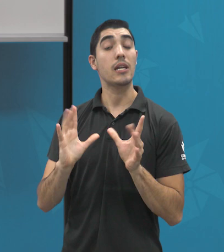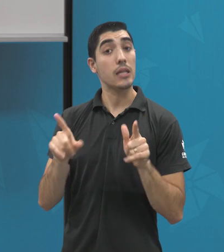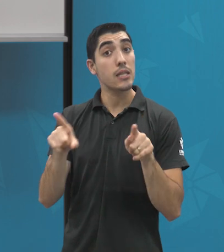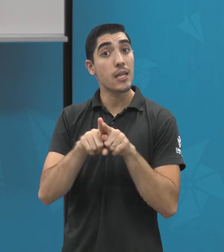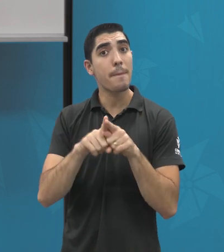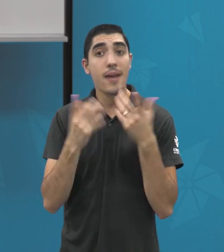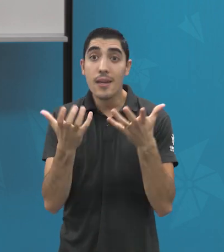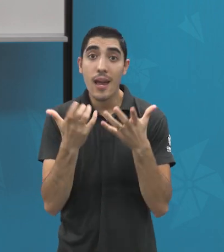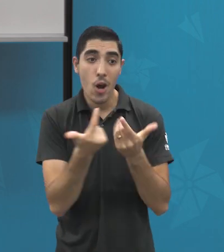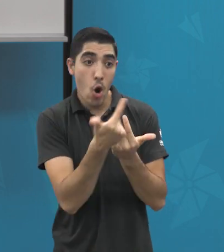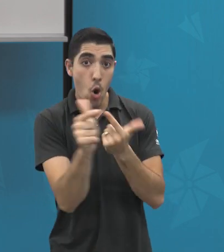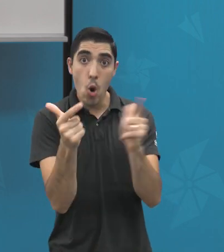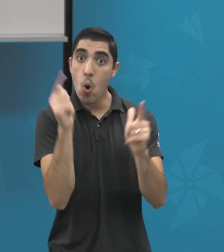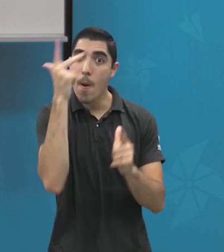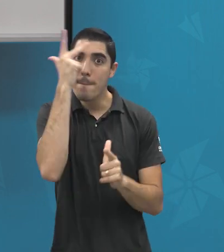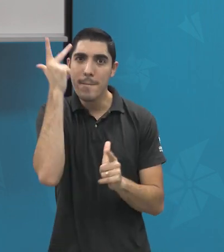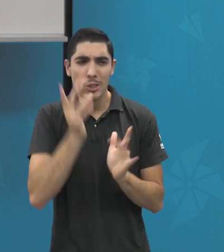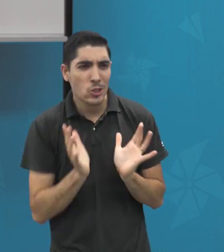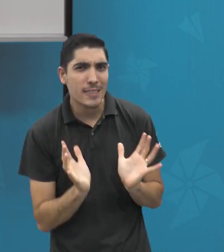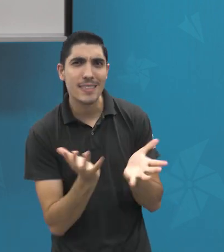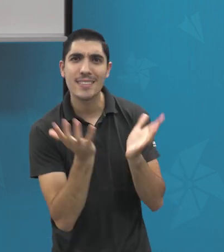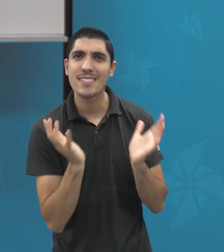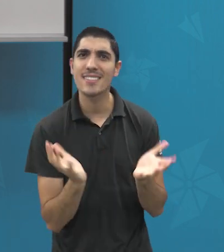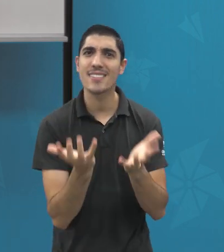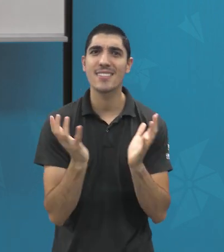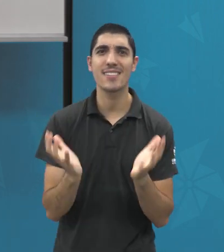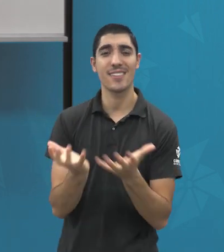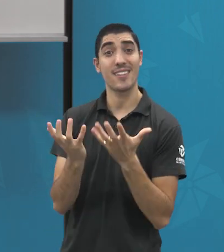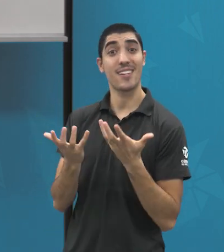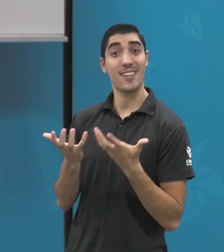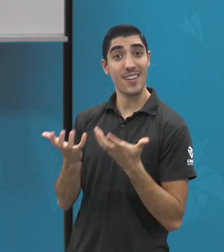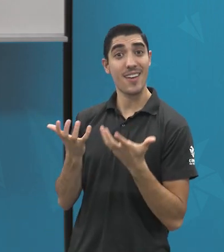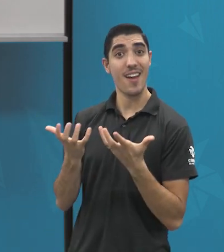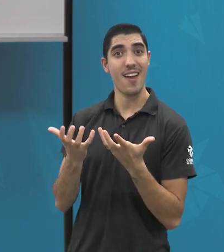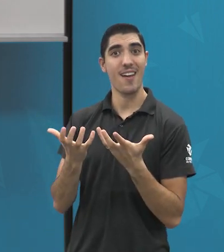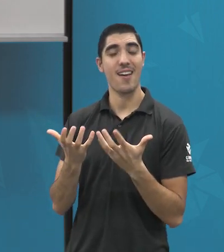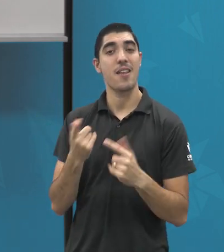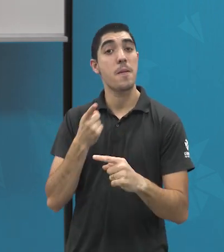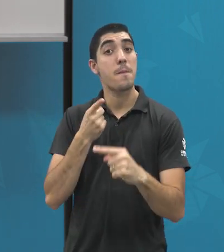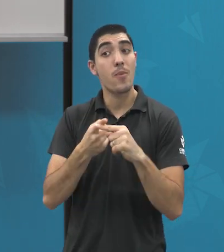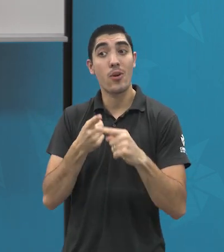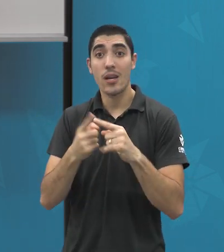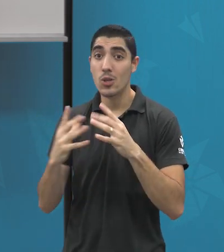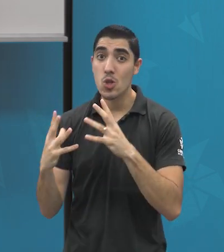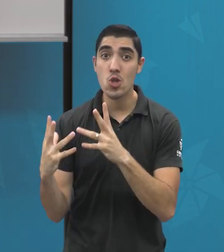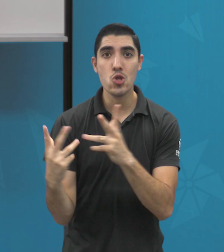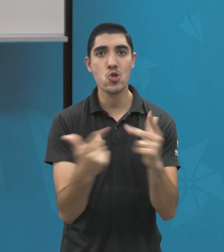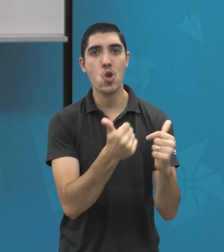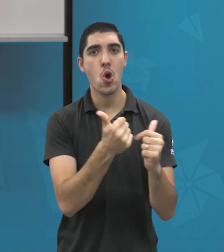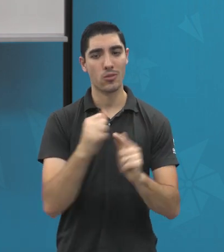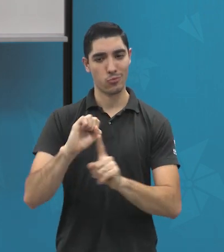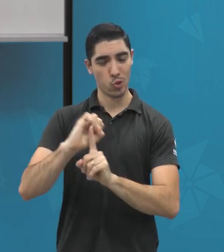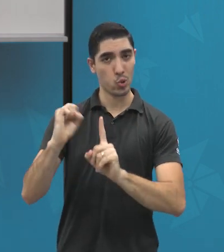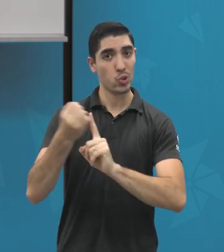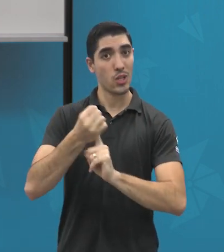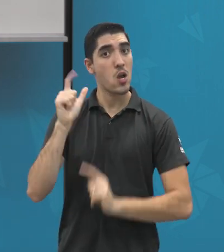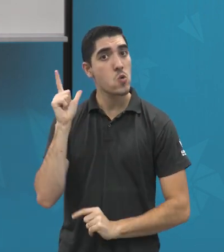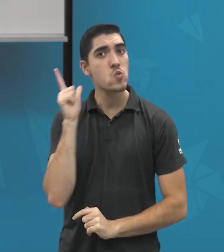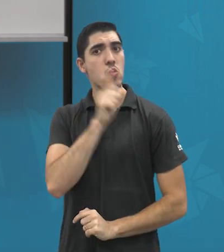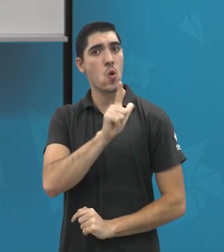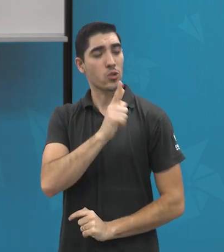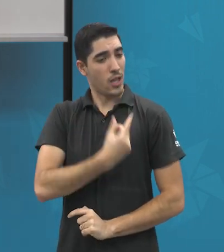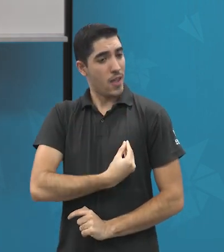como um elemento muito importante, uma promessa de vida da sociedade e